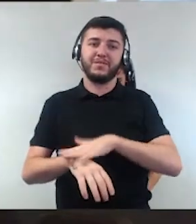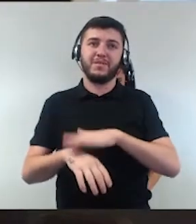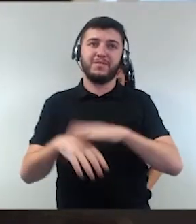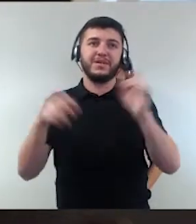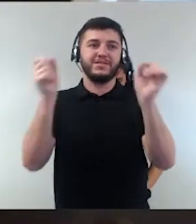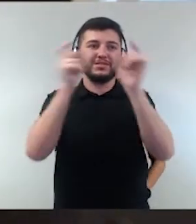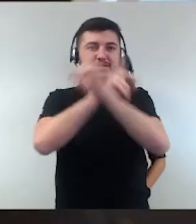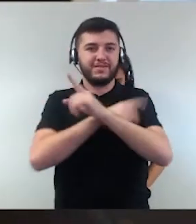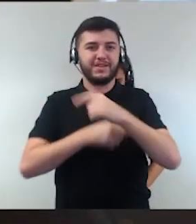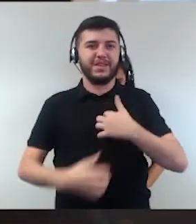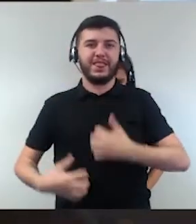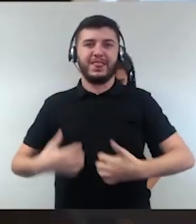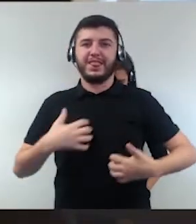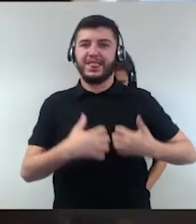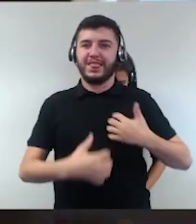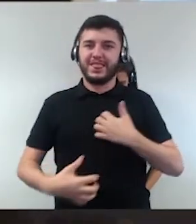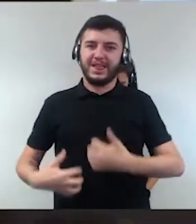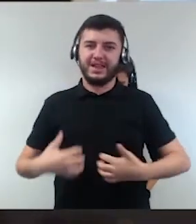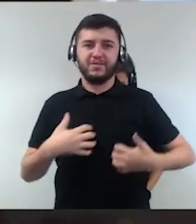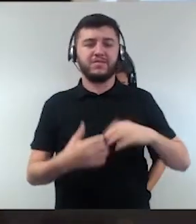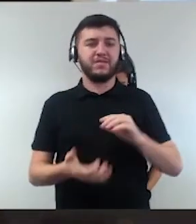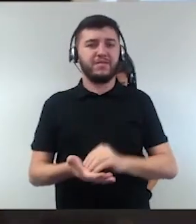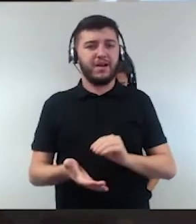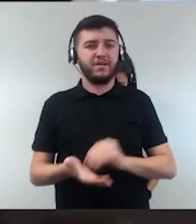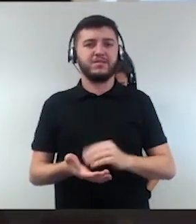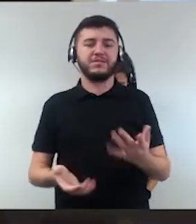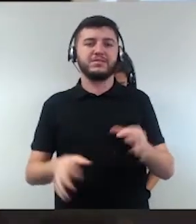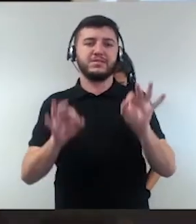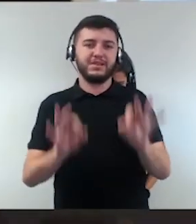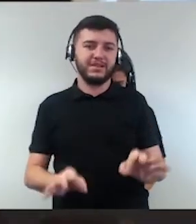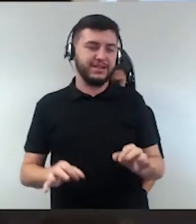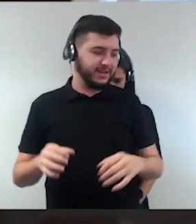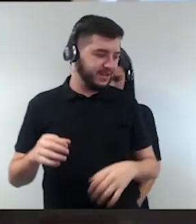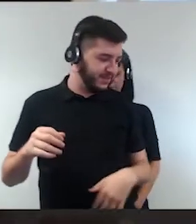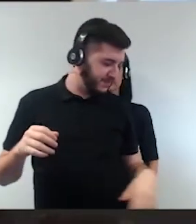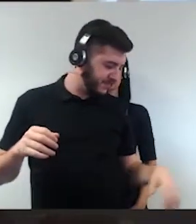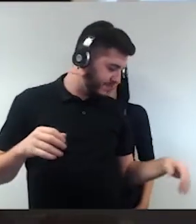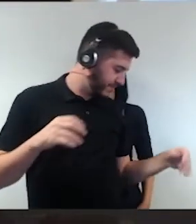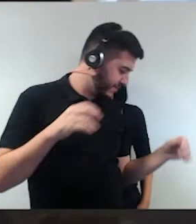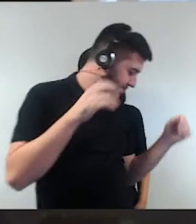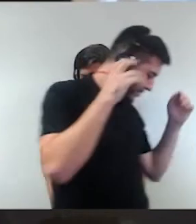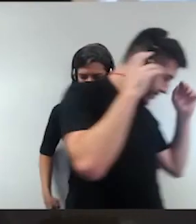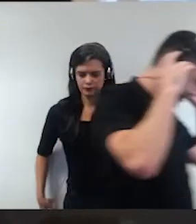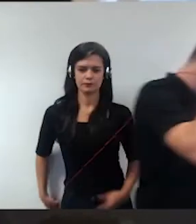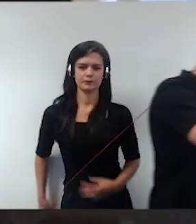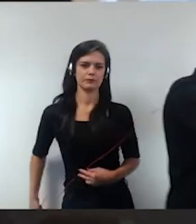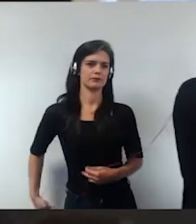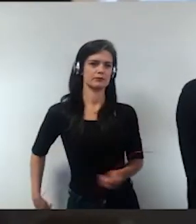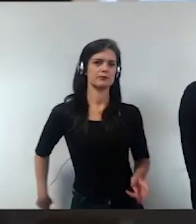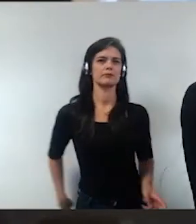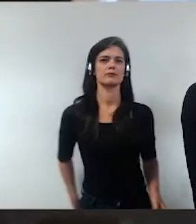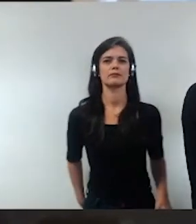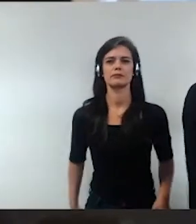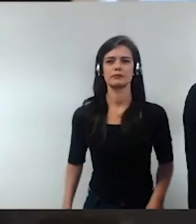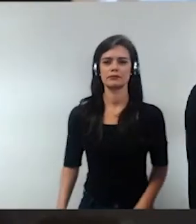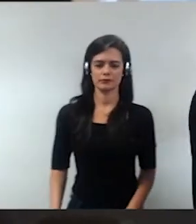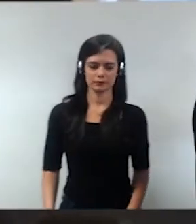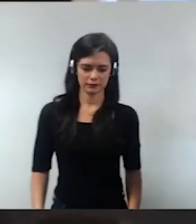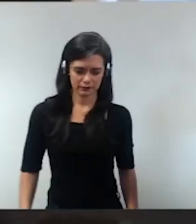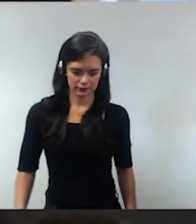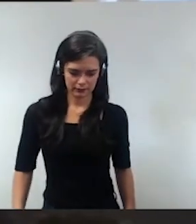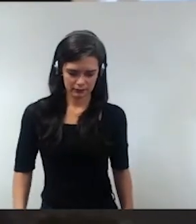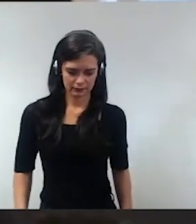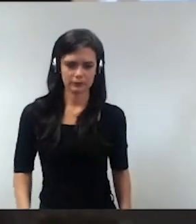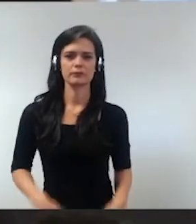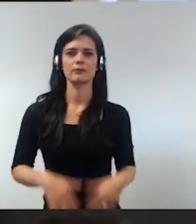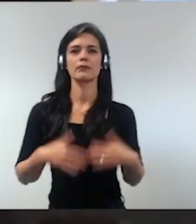muita angústia, muita ansiedade, muita incerteza, que as pessoas estão em casa, diante de si mesmas, diante de seus próprios